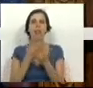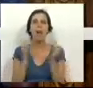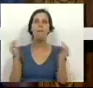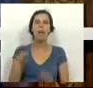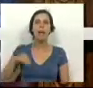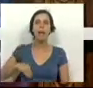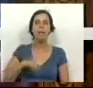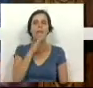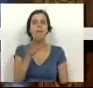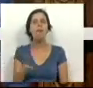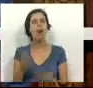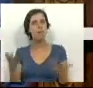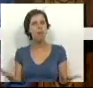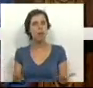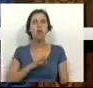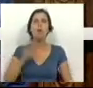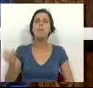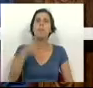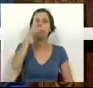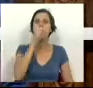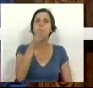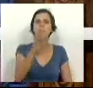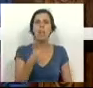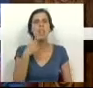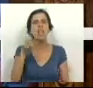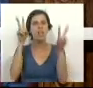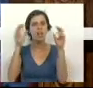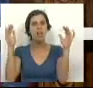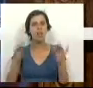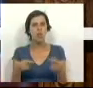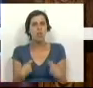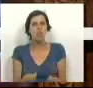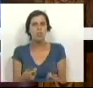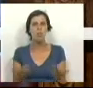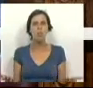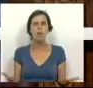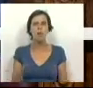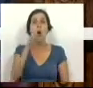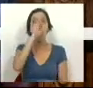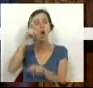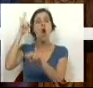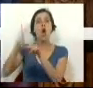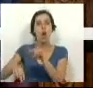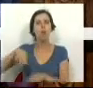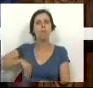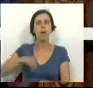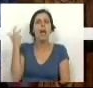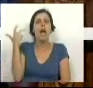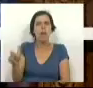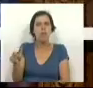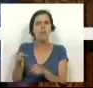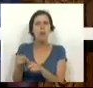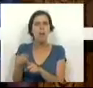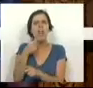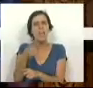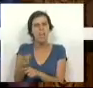os rendimentos das famílias e o Sr. Primeiro-Ministro chama-lhe de redução da despesa. O Governo corta nos rendimentos dos reformados